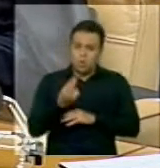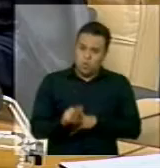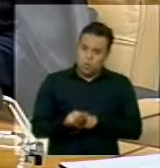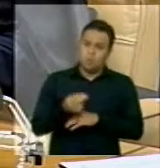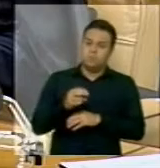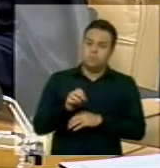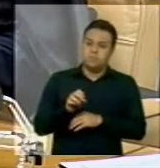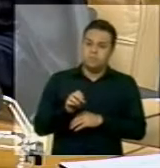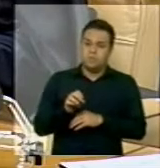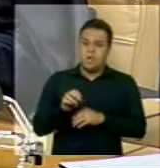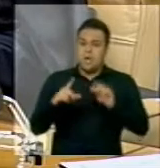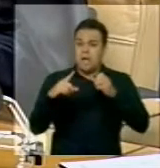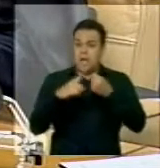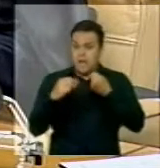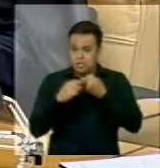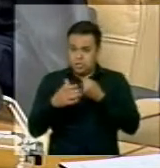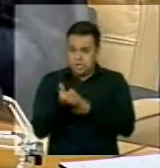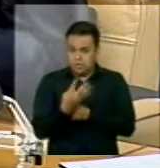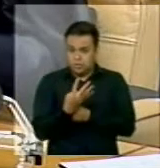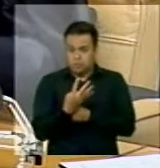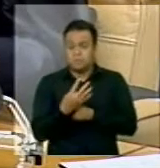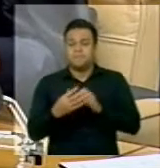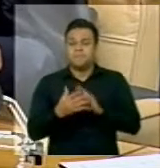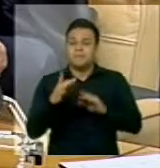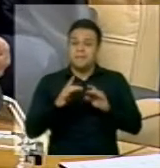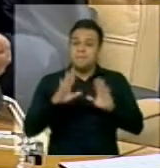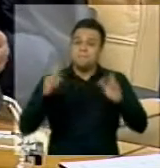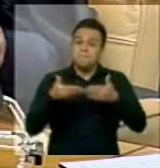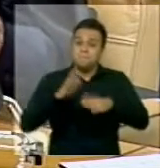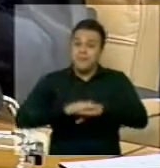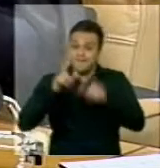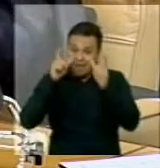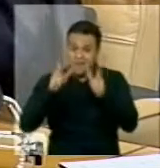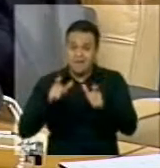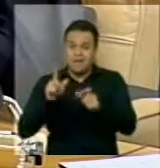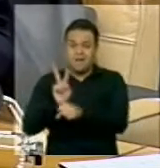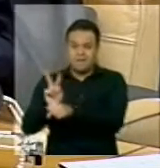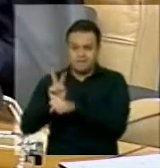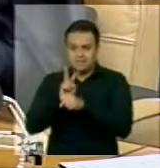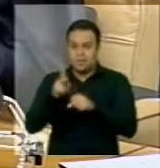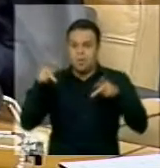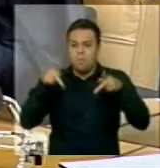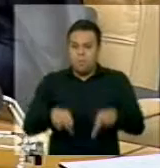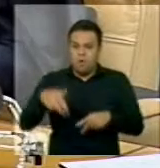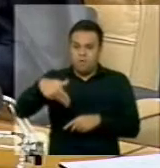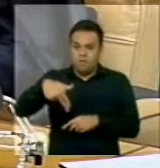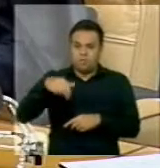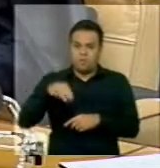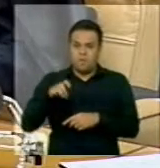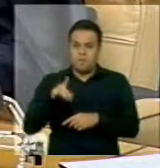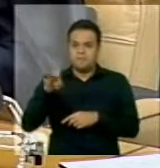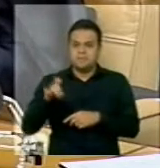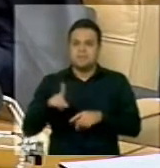particular, diz ainda esse artigo 14, deverá ser dada especial atenção à situação dos povos nômades e dos